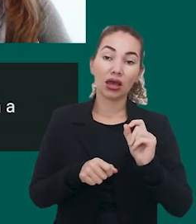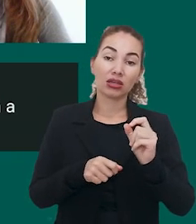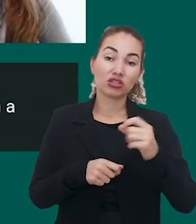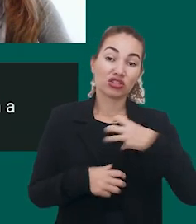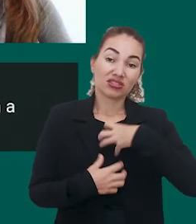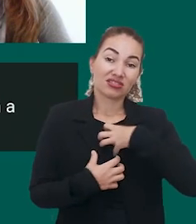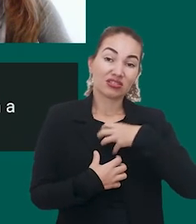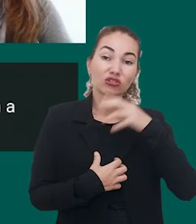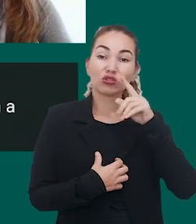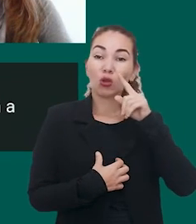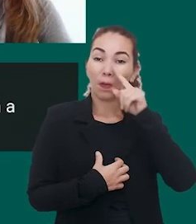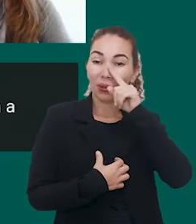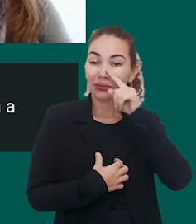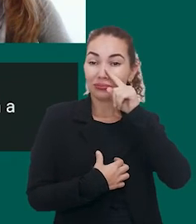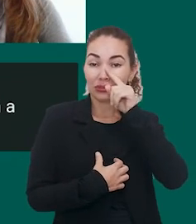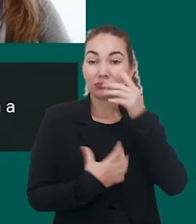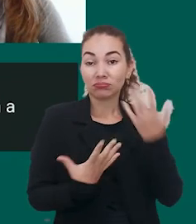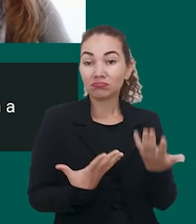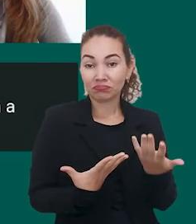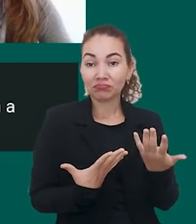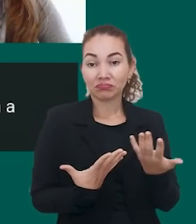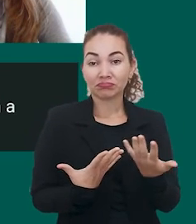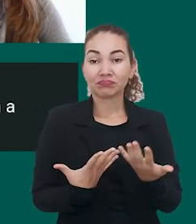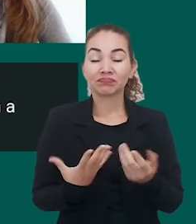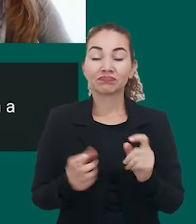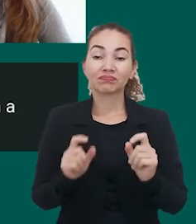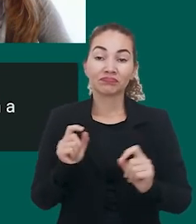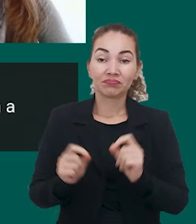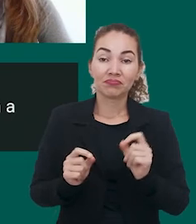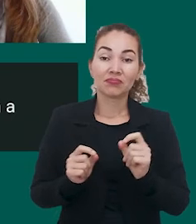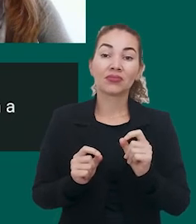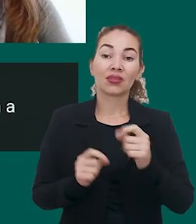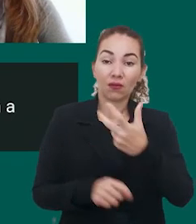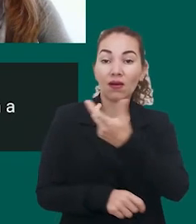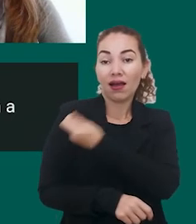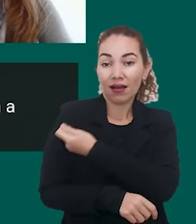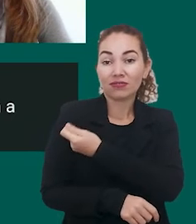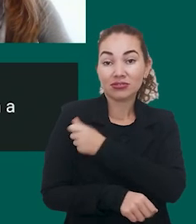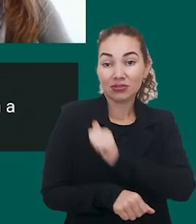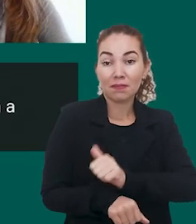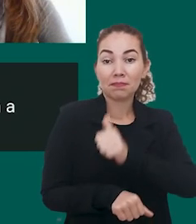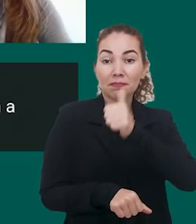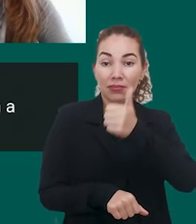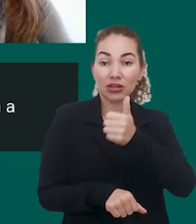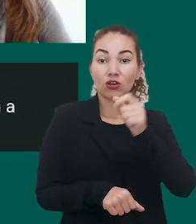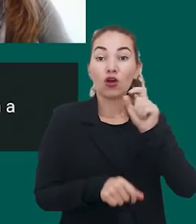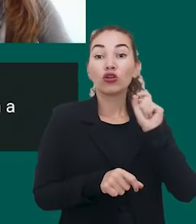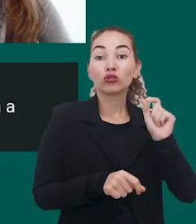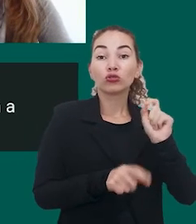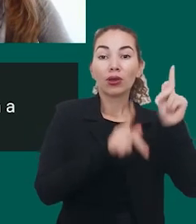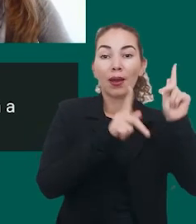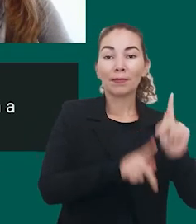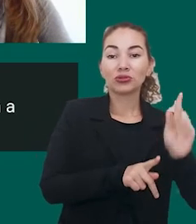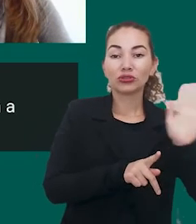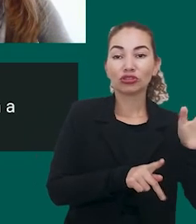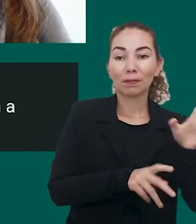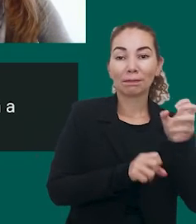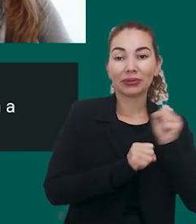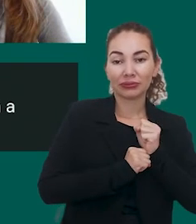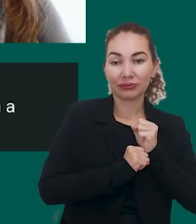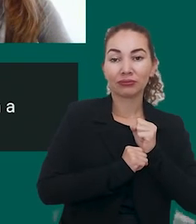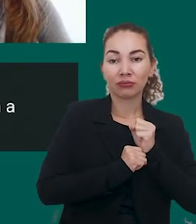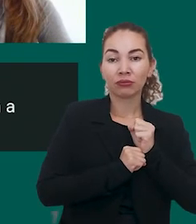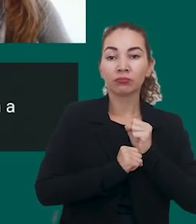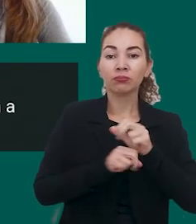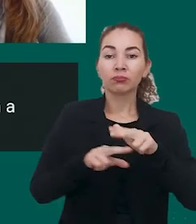tendo um exemplo bem grosseiro, assim, tá? Então, a vacina, ela é melhor do que o fato de já ter tido Covid. Por isso,